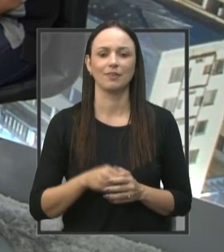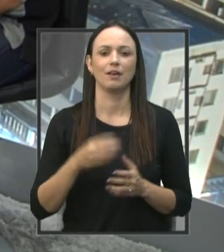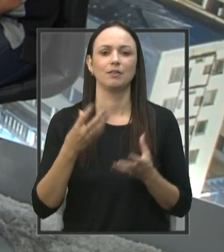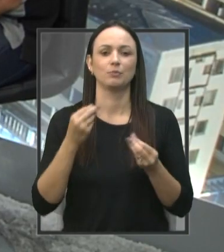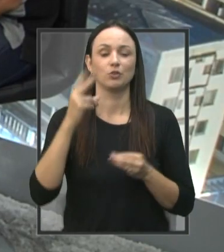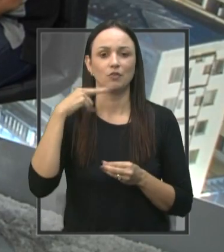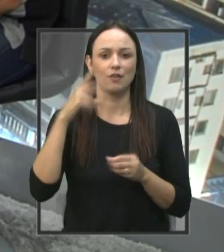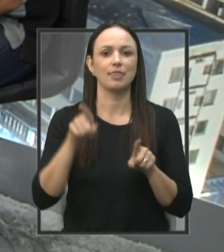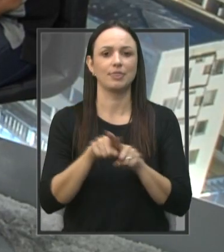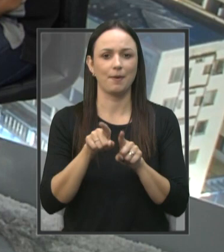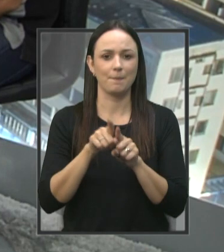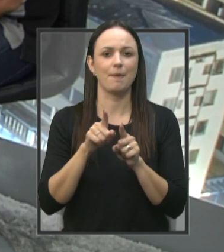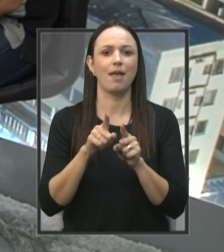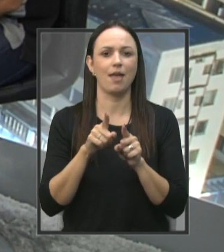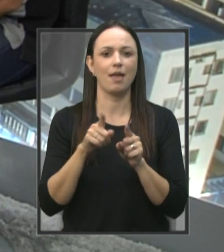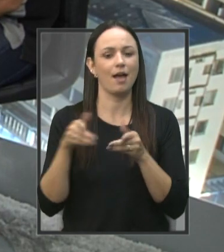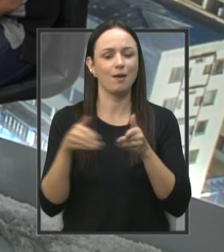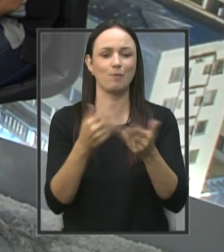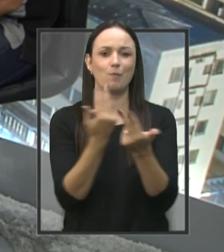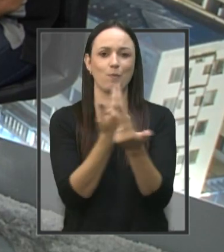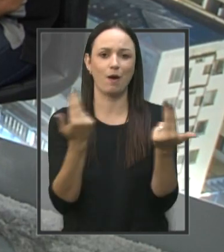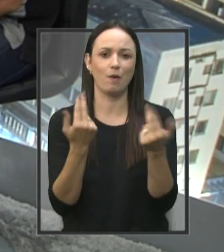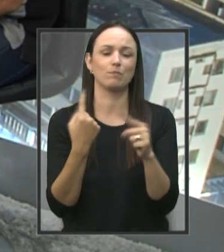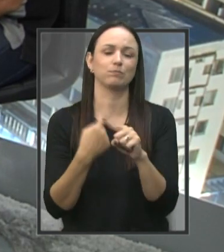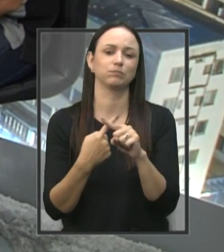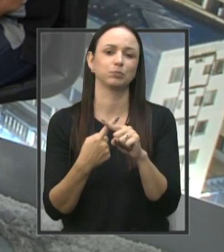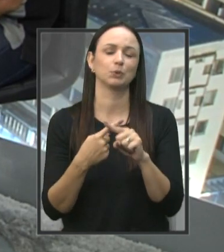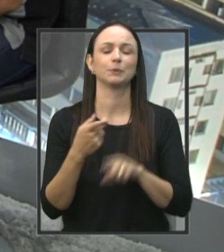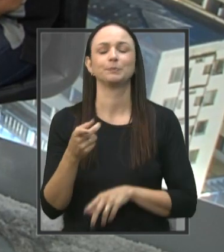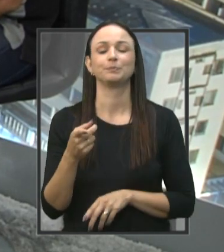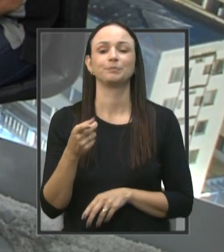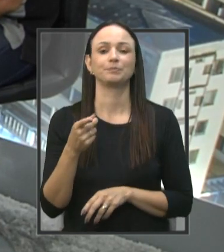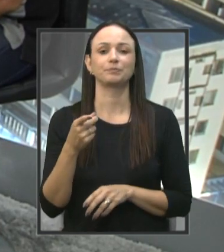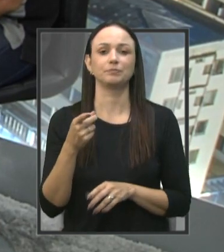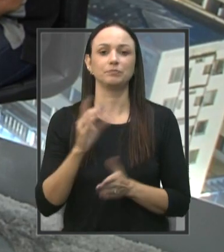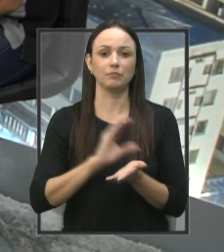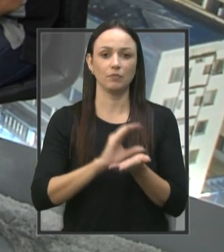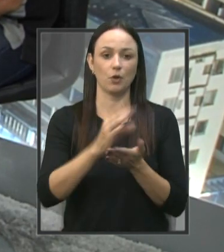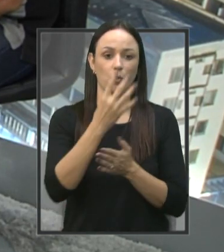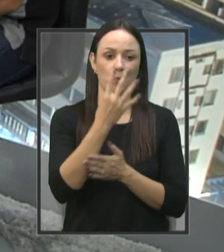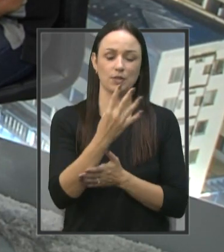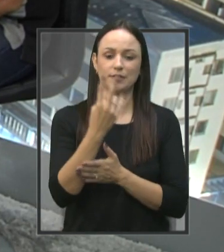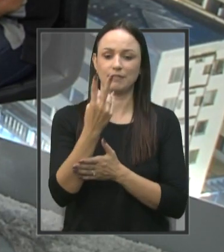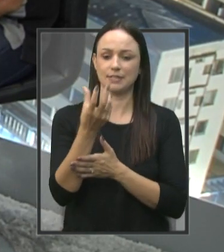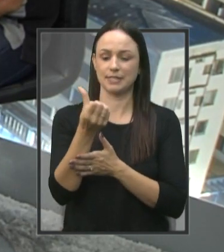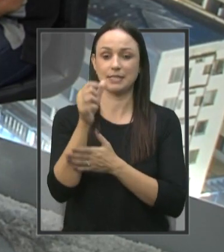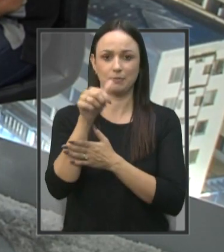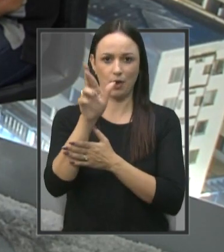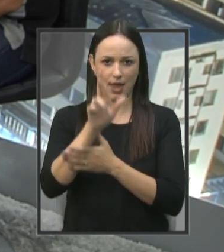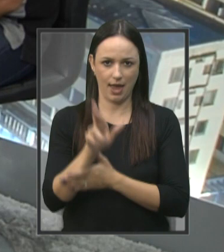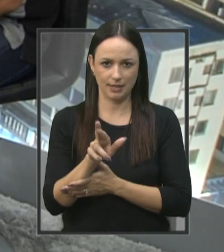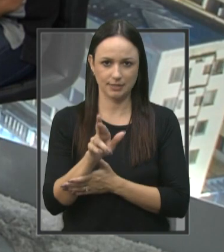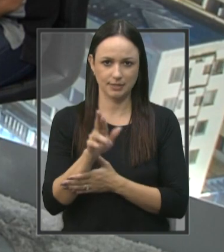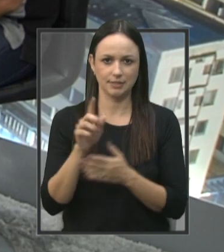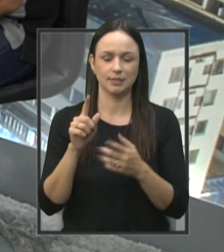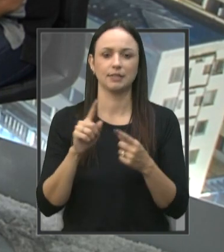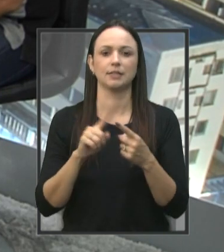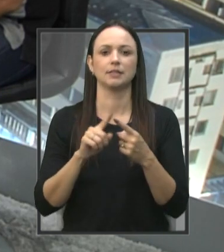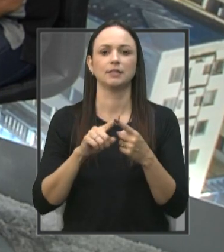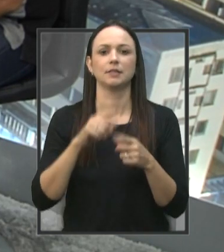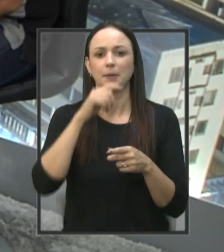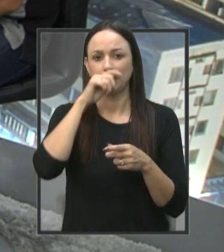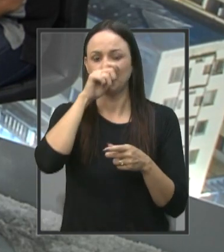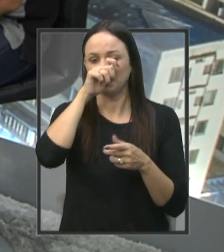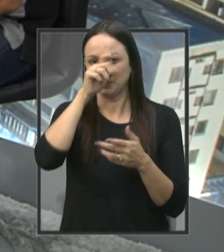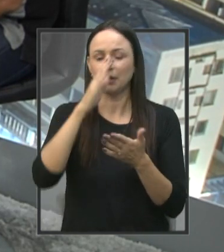vereadores foram na mesma toada, né? Sim. Já que também o montante total de R$426 mil deveria